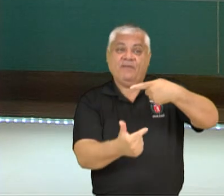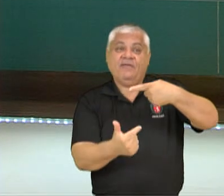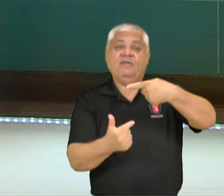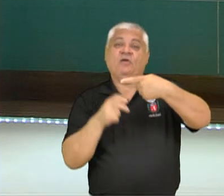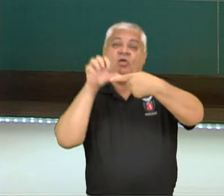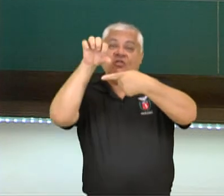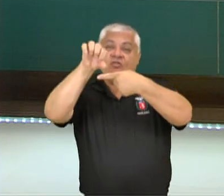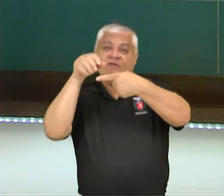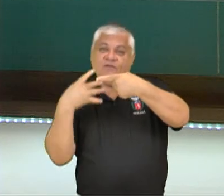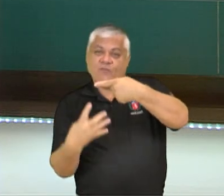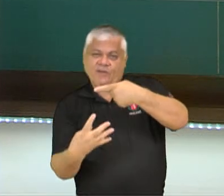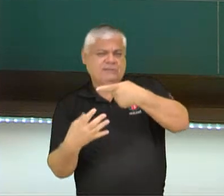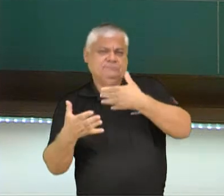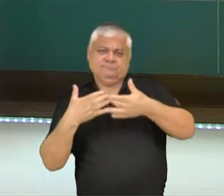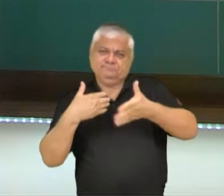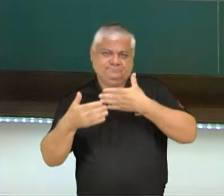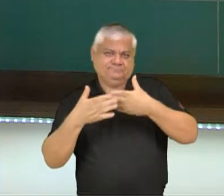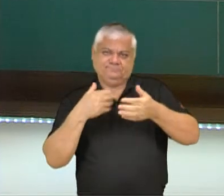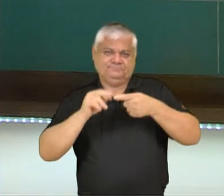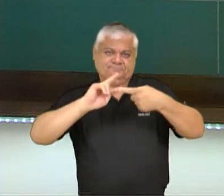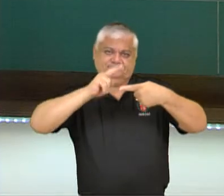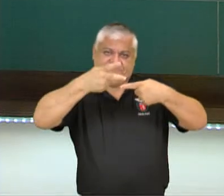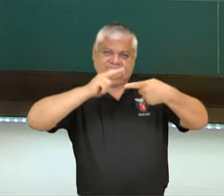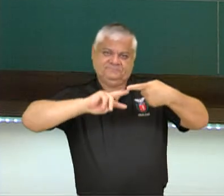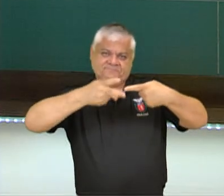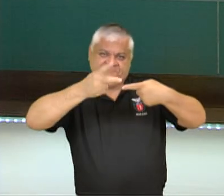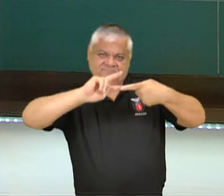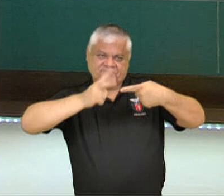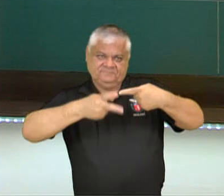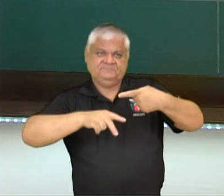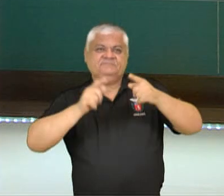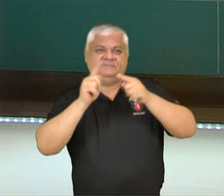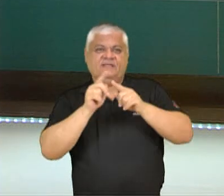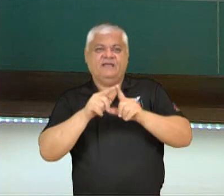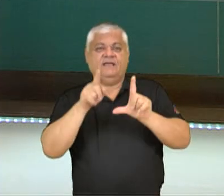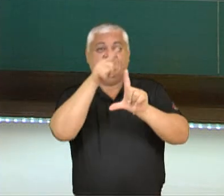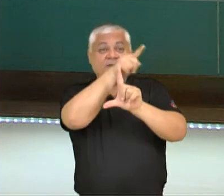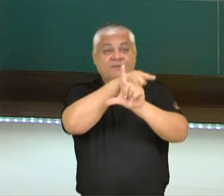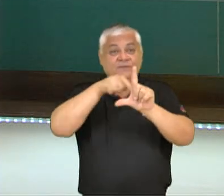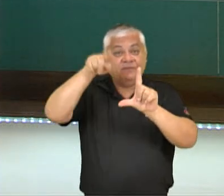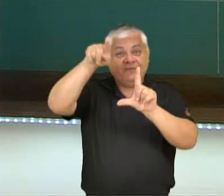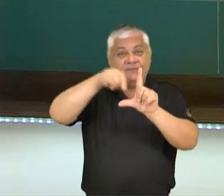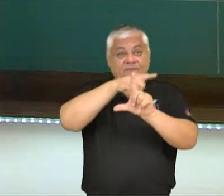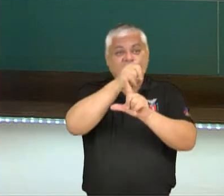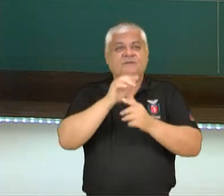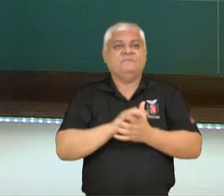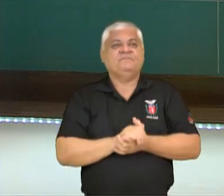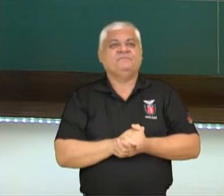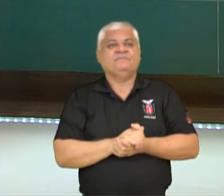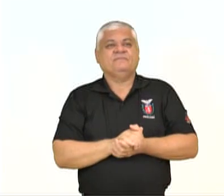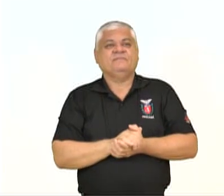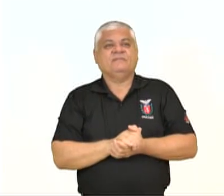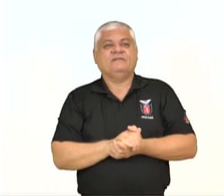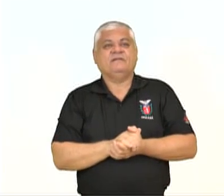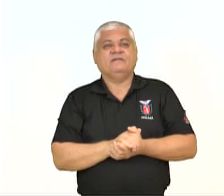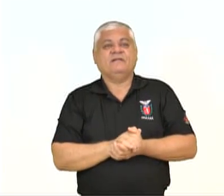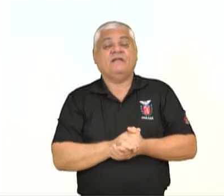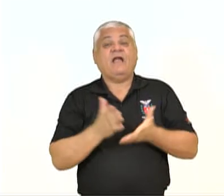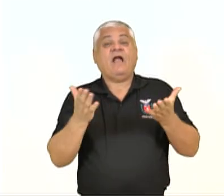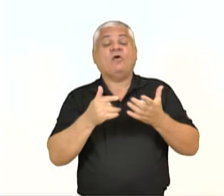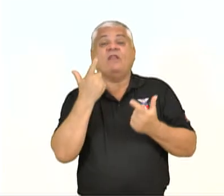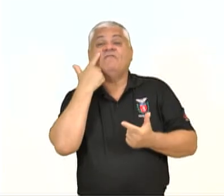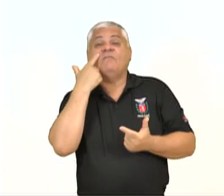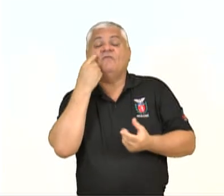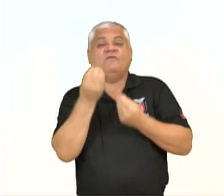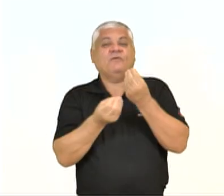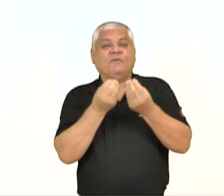menos 9 quartos, né? Conforme a representação, né, do vértice dessa parábola. Ok? Agora, nós vamos analisar mais